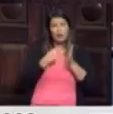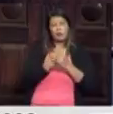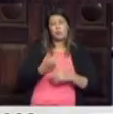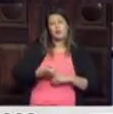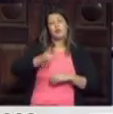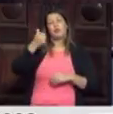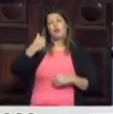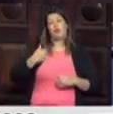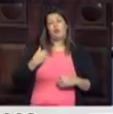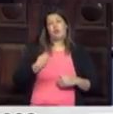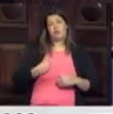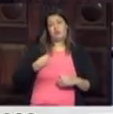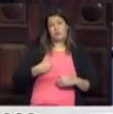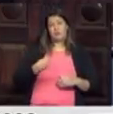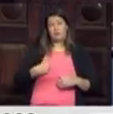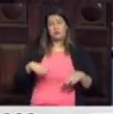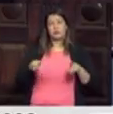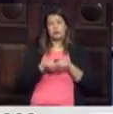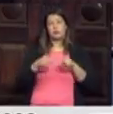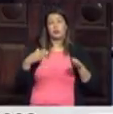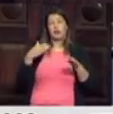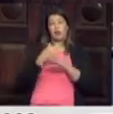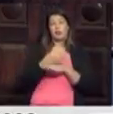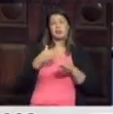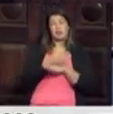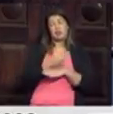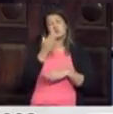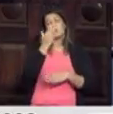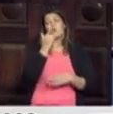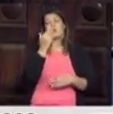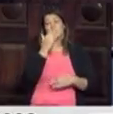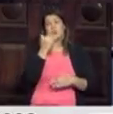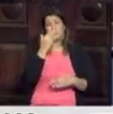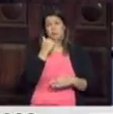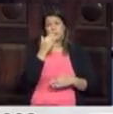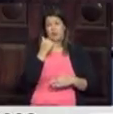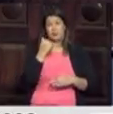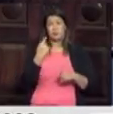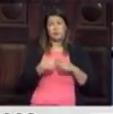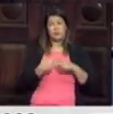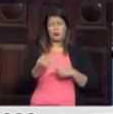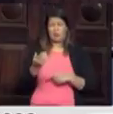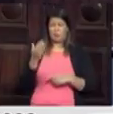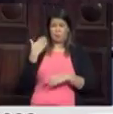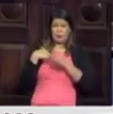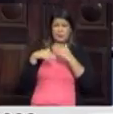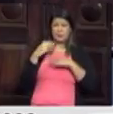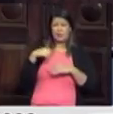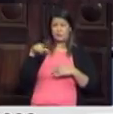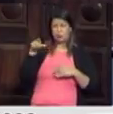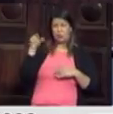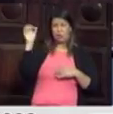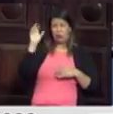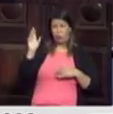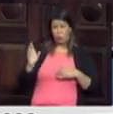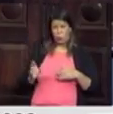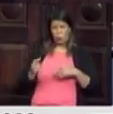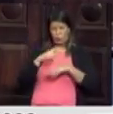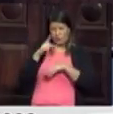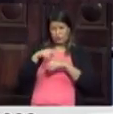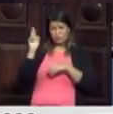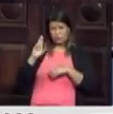por acesso ao alimento, porque a Rússia estava enfiada na Primeira Guerra